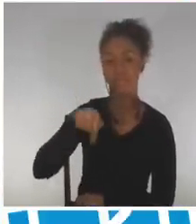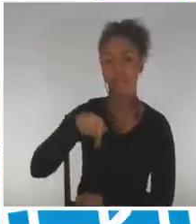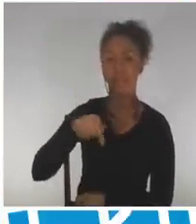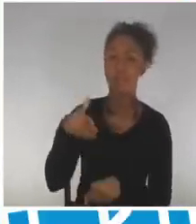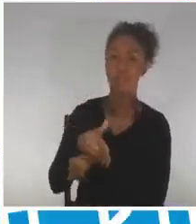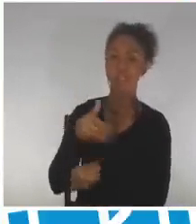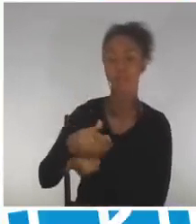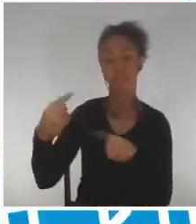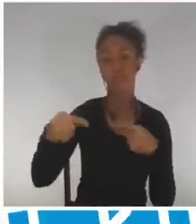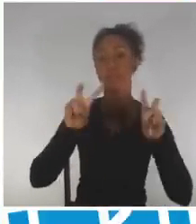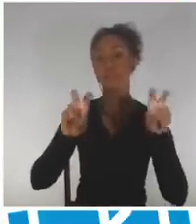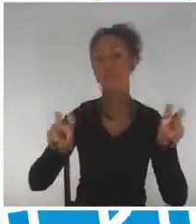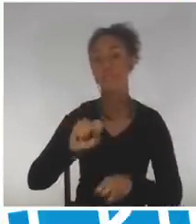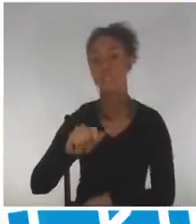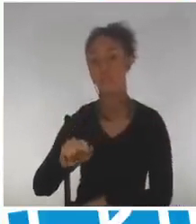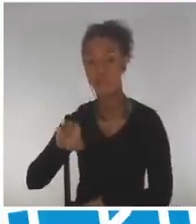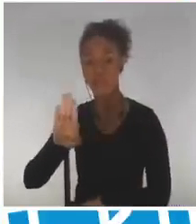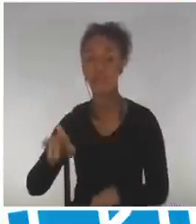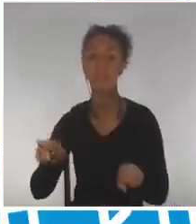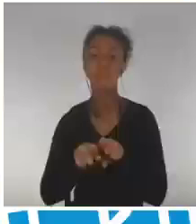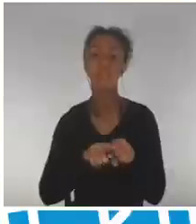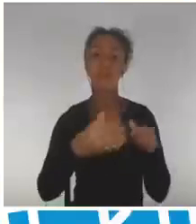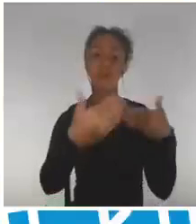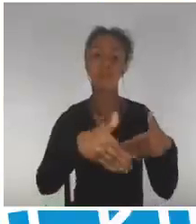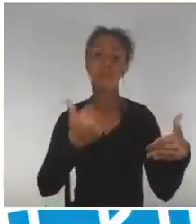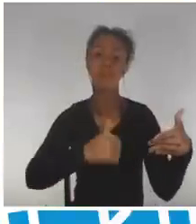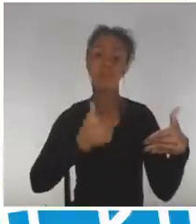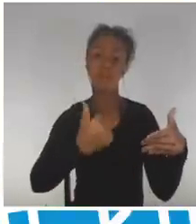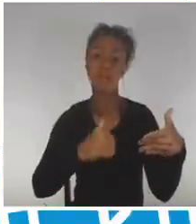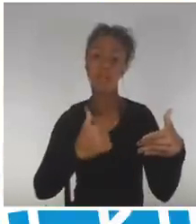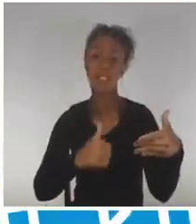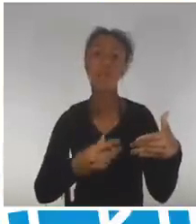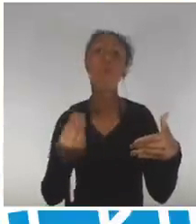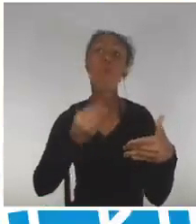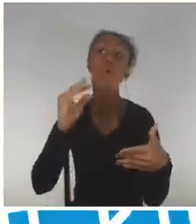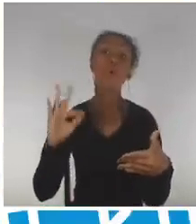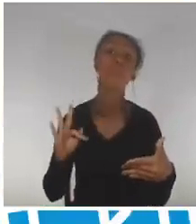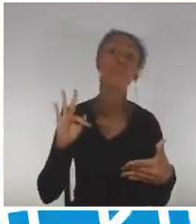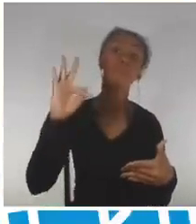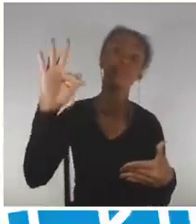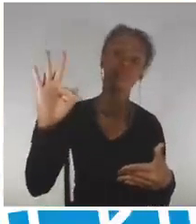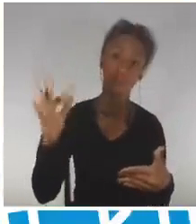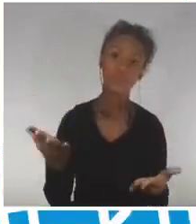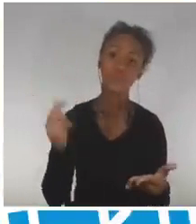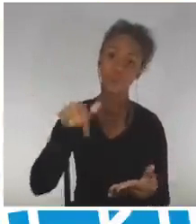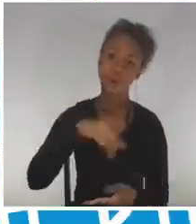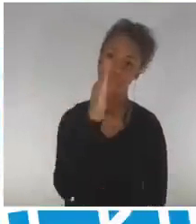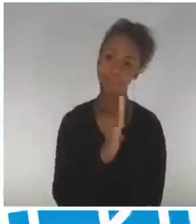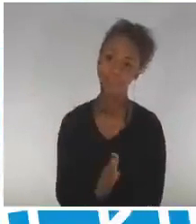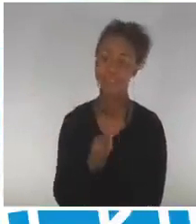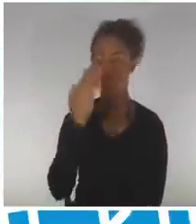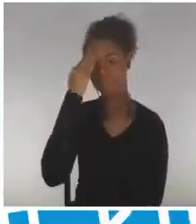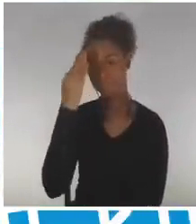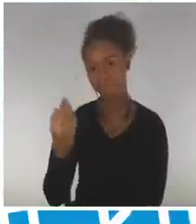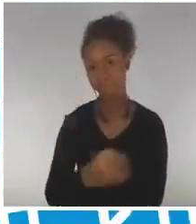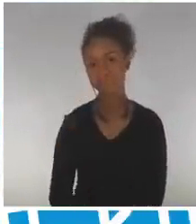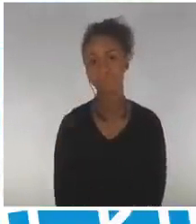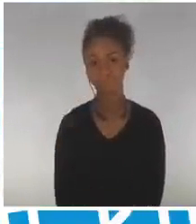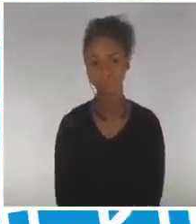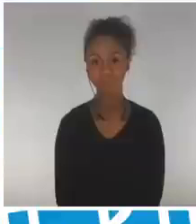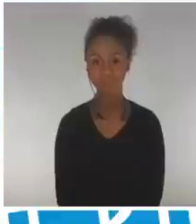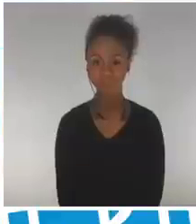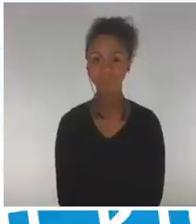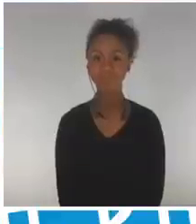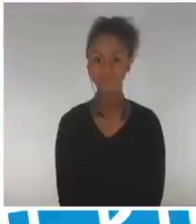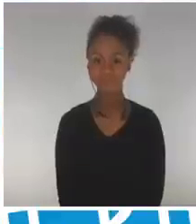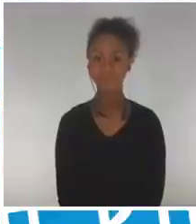SAEB e das avaliações educacionais, do futuro das avaliações educacionais no nosso país. Muito obrigado. Muito